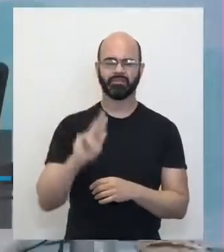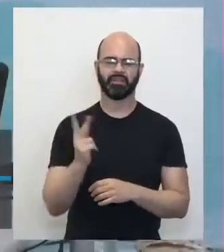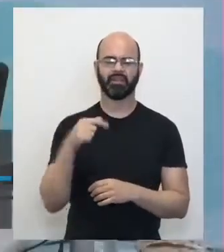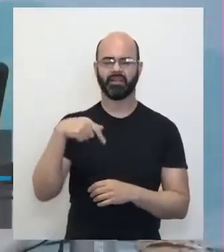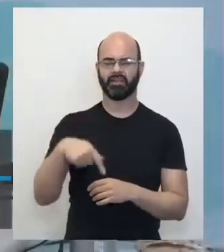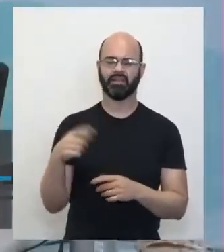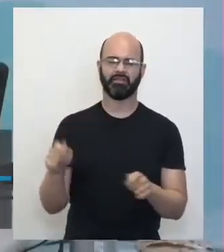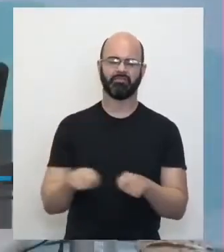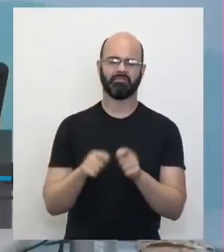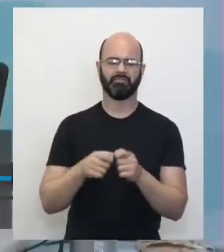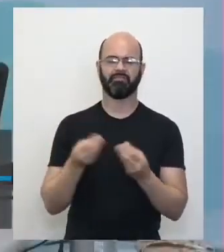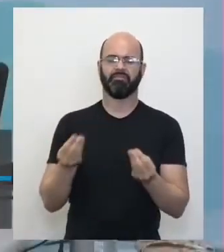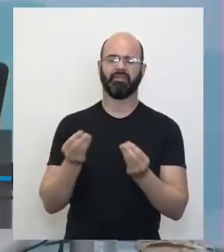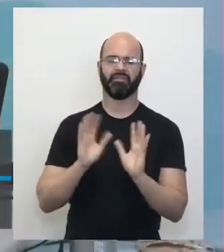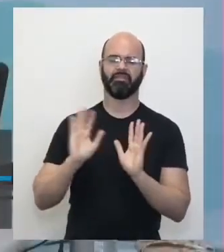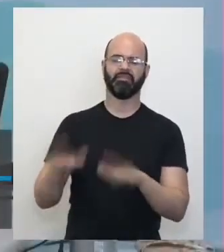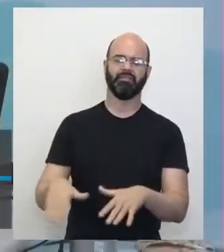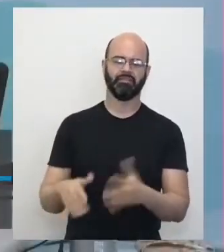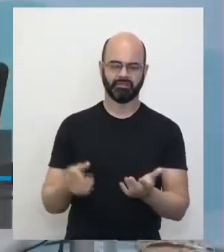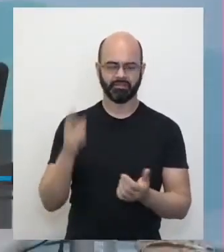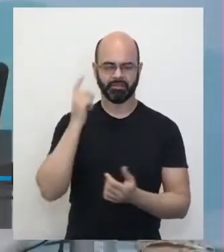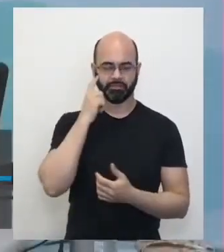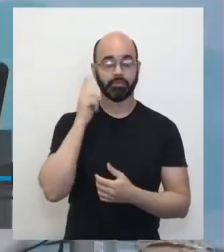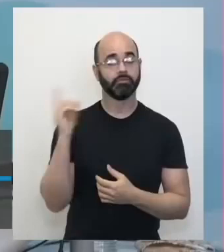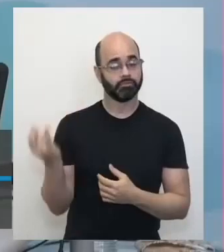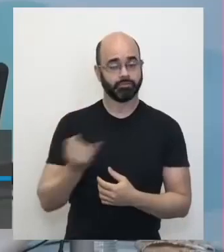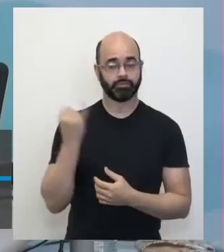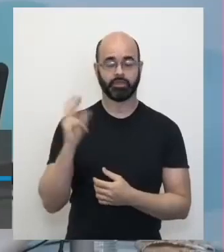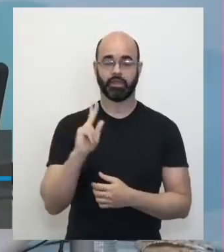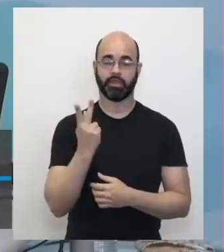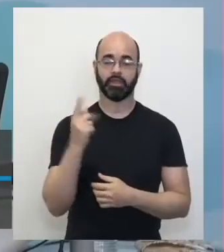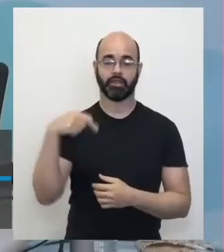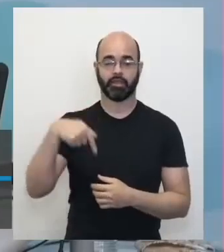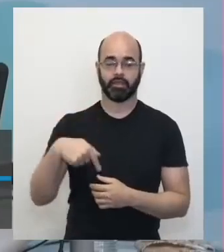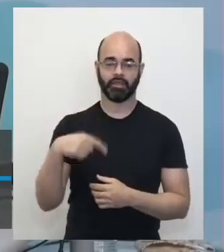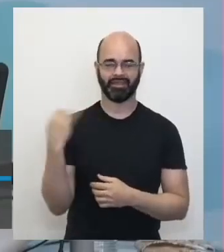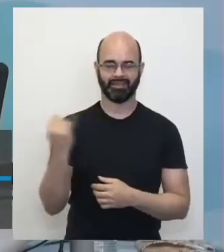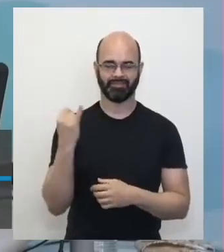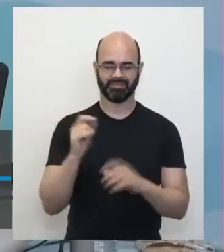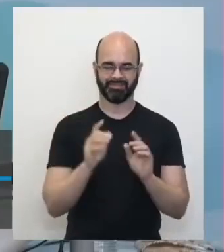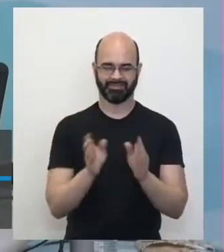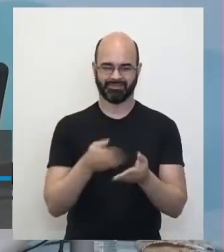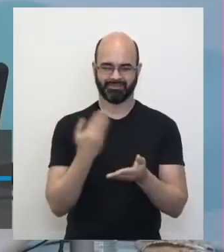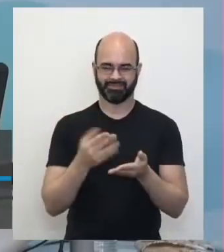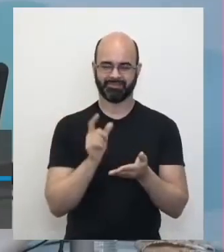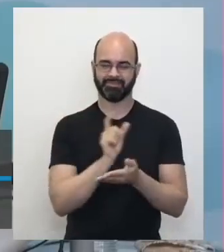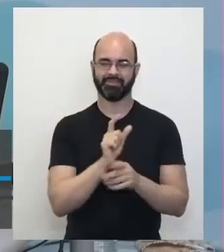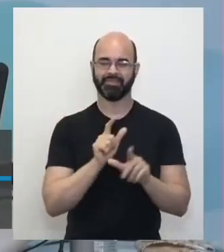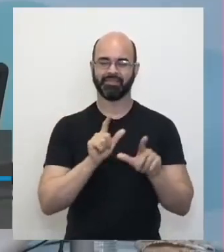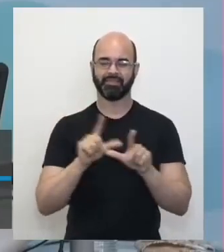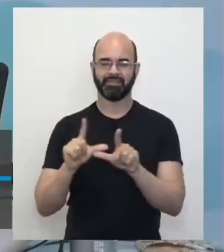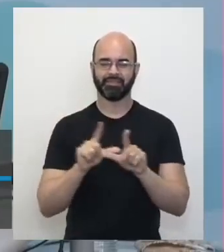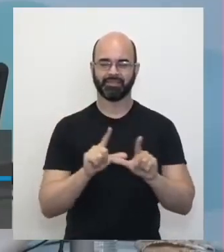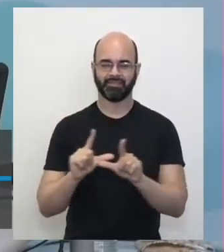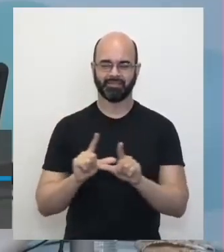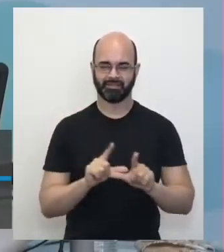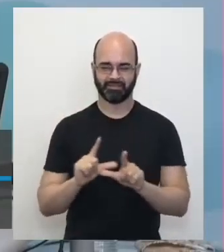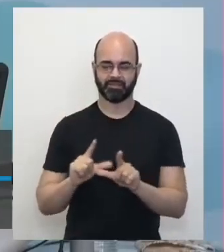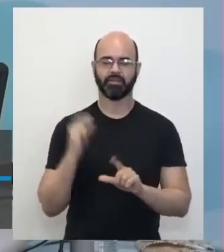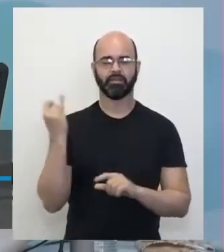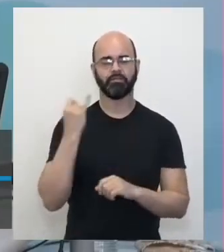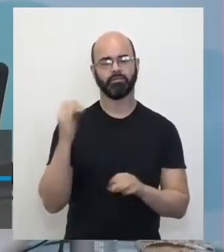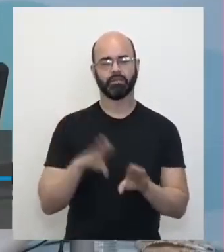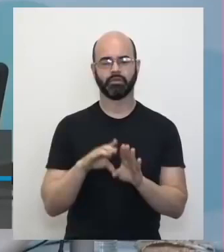quê? Para quê? Tem que se trabalhar. É um gênero importante e também faz parte do nosso dia a dia. E, assim, é uma maneira não só